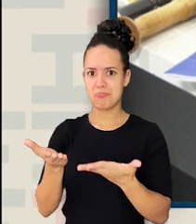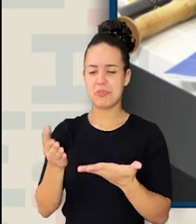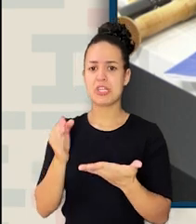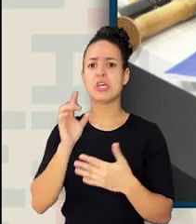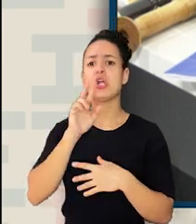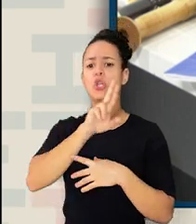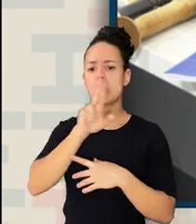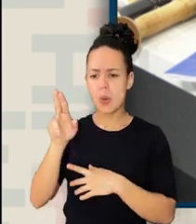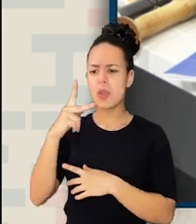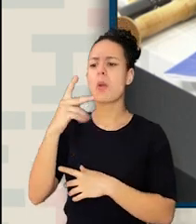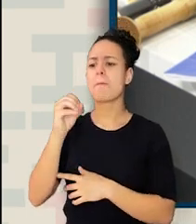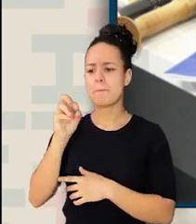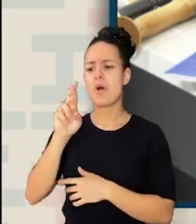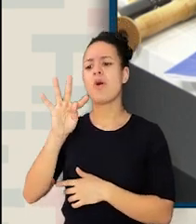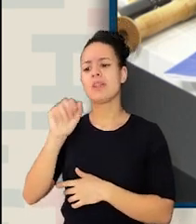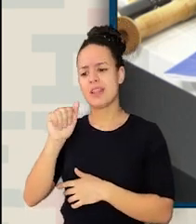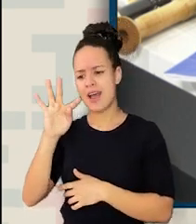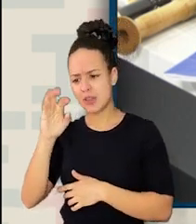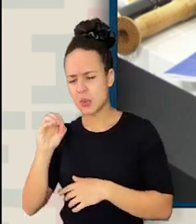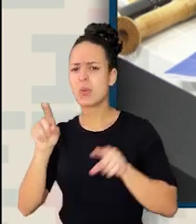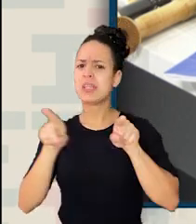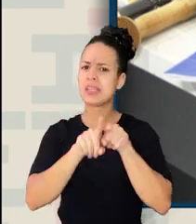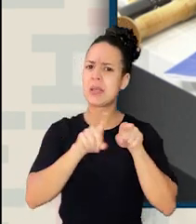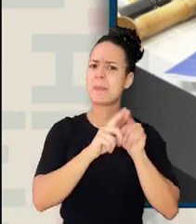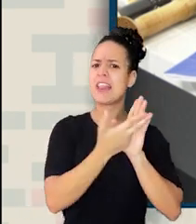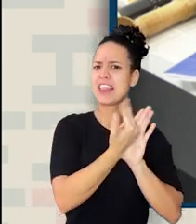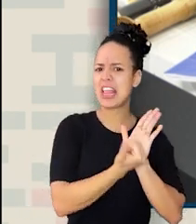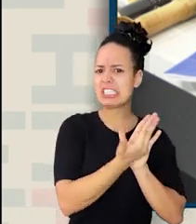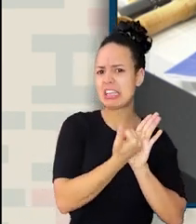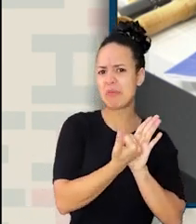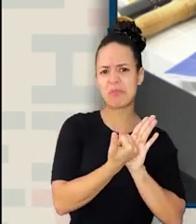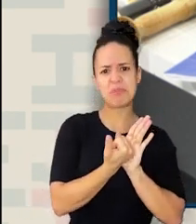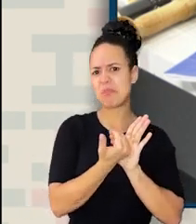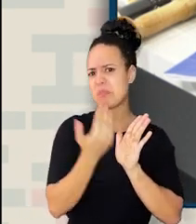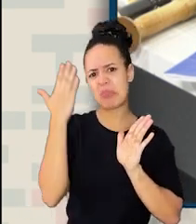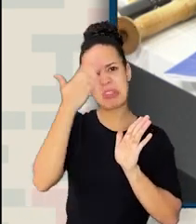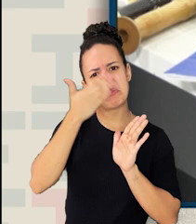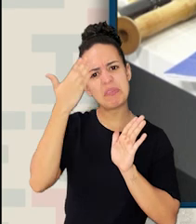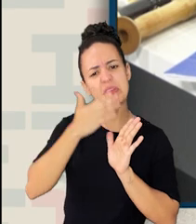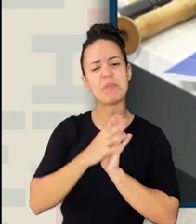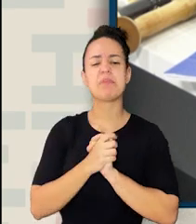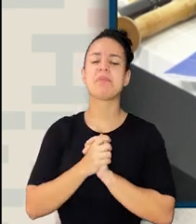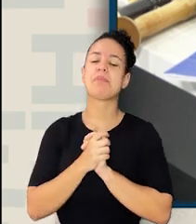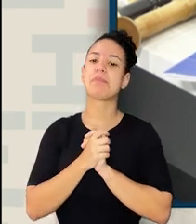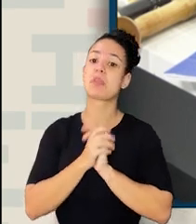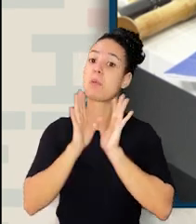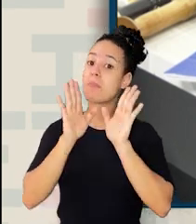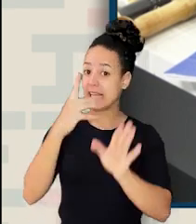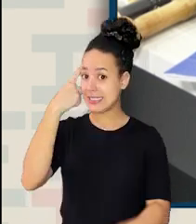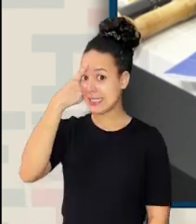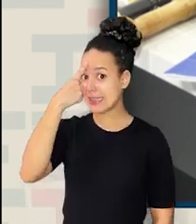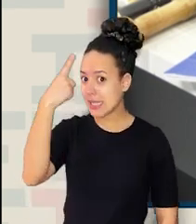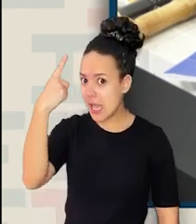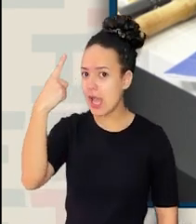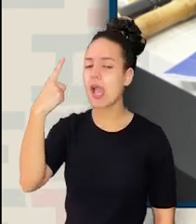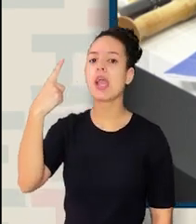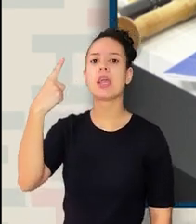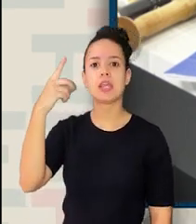nome portato, como também esse símbolo, tá? Mas a ideia dele